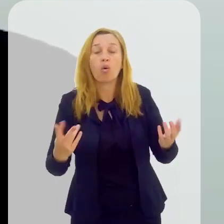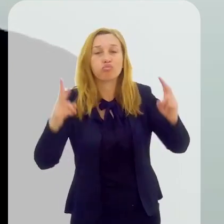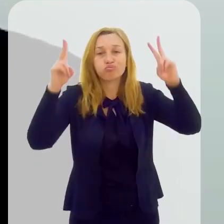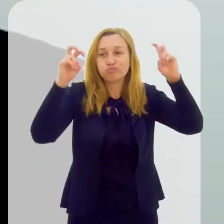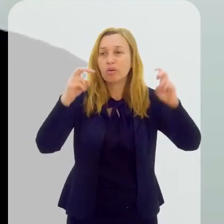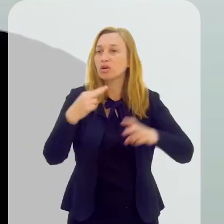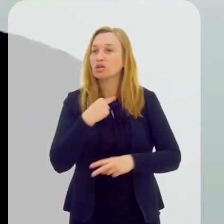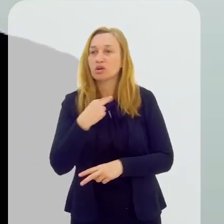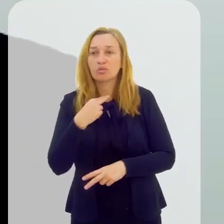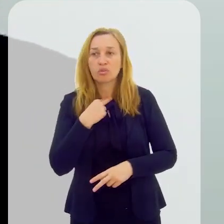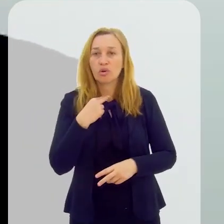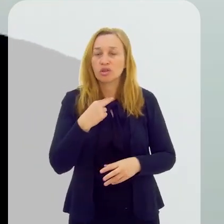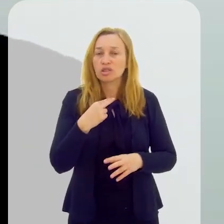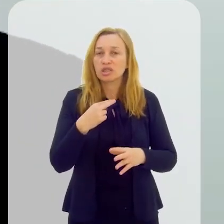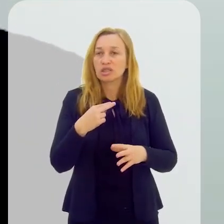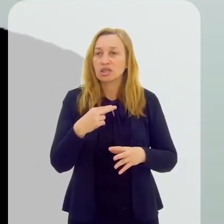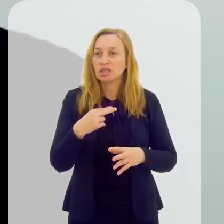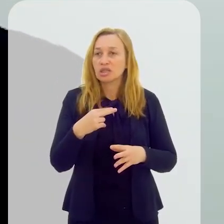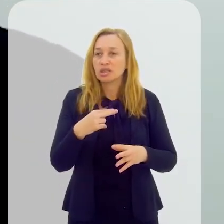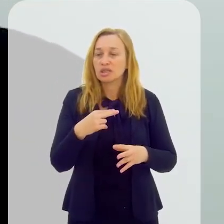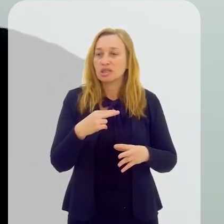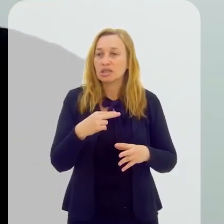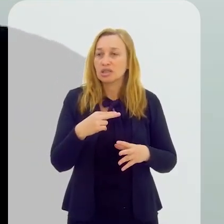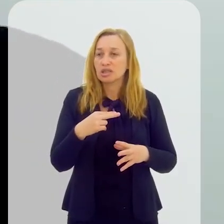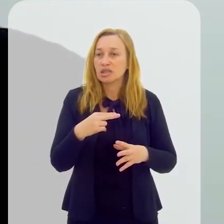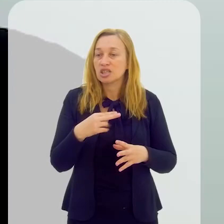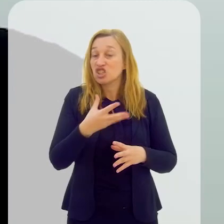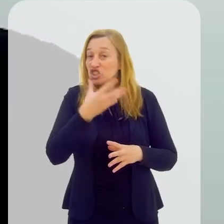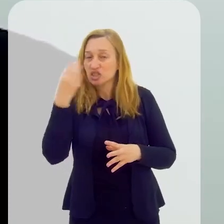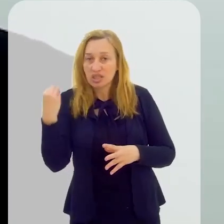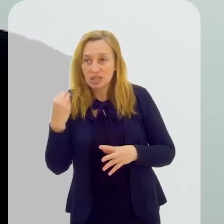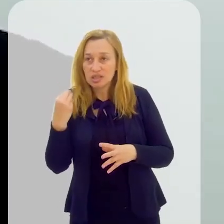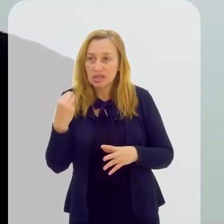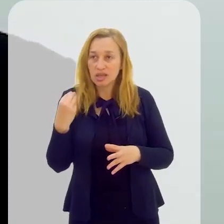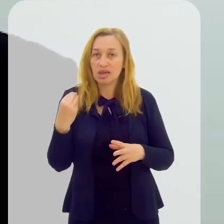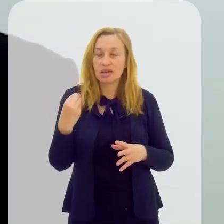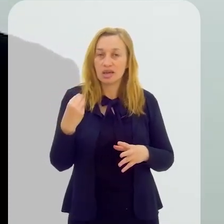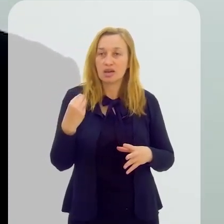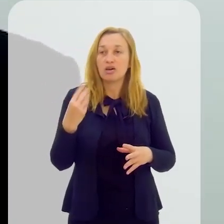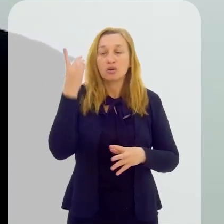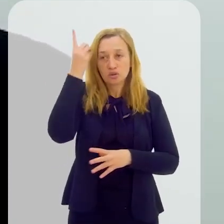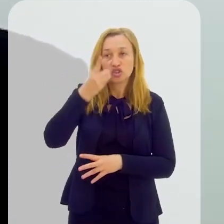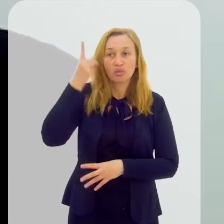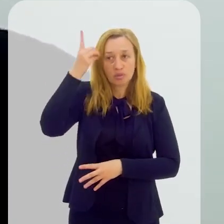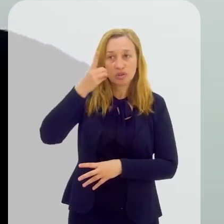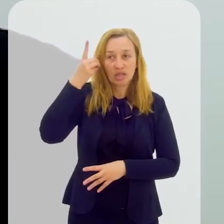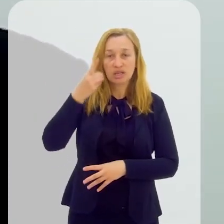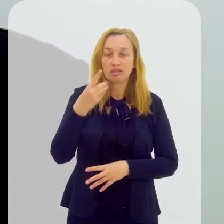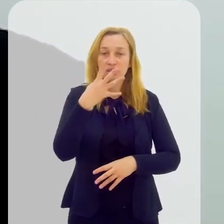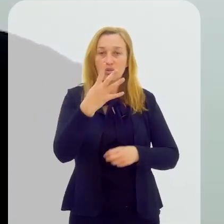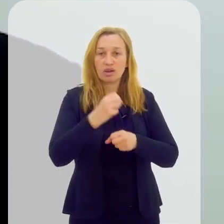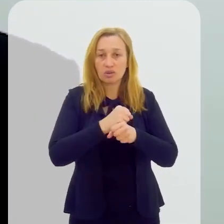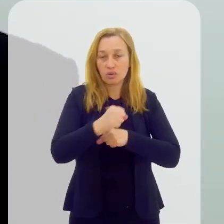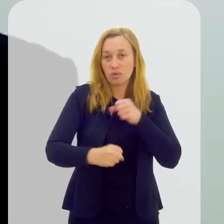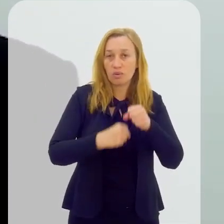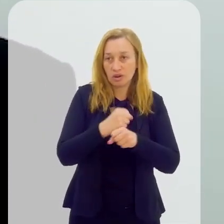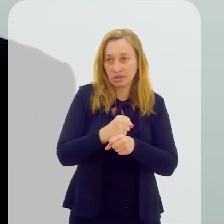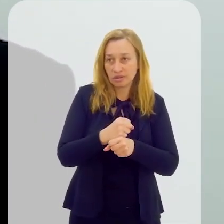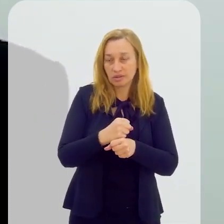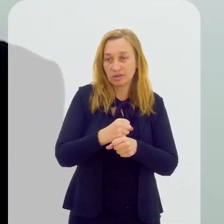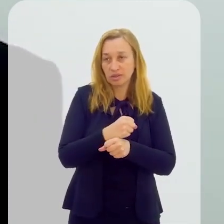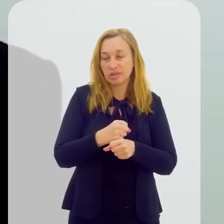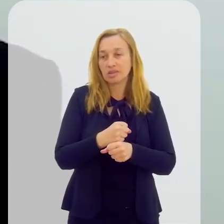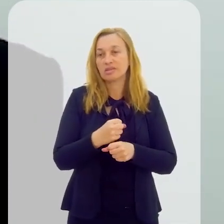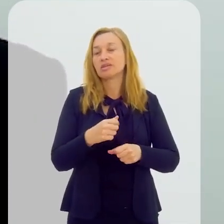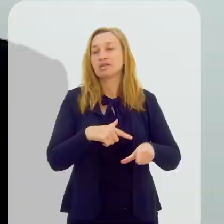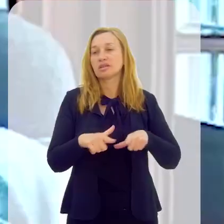sua opinião, quais são os temas que não podem estar de fora do radar dos deputados eleitos para esses próximos